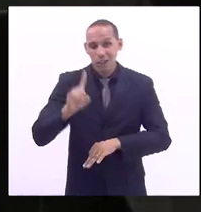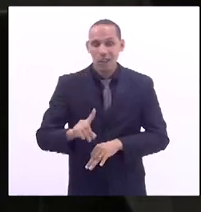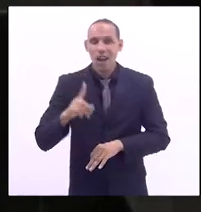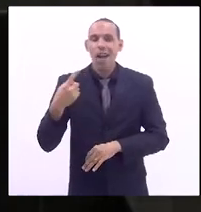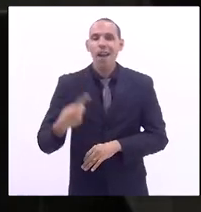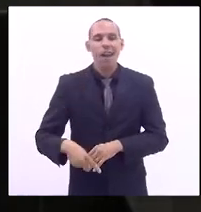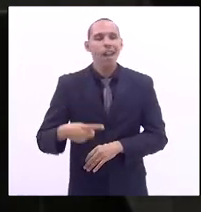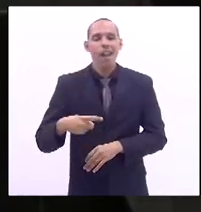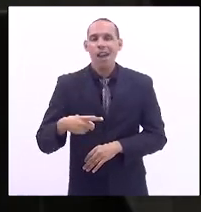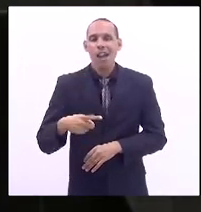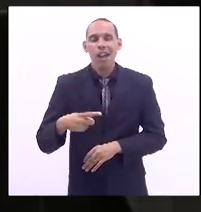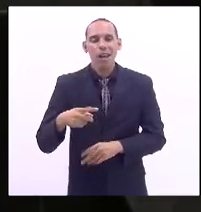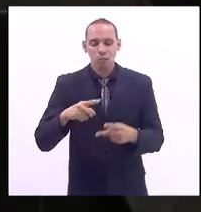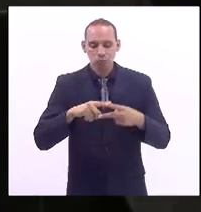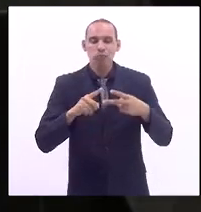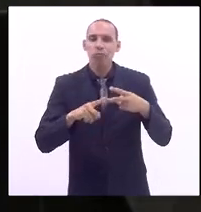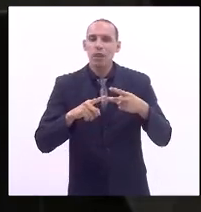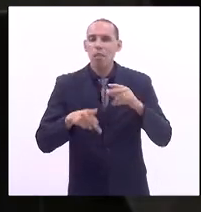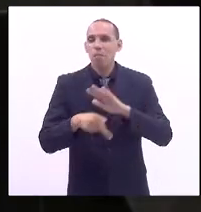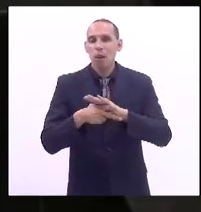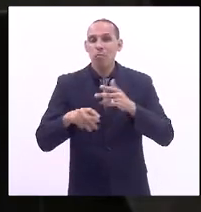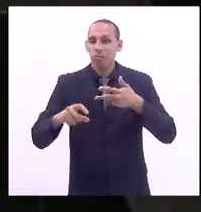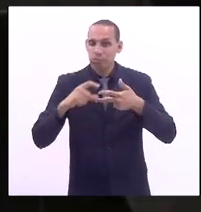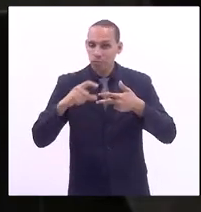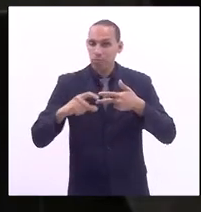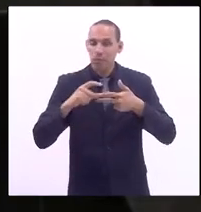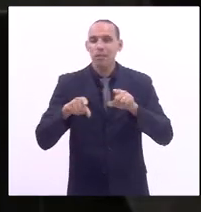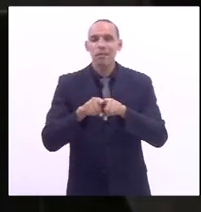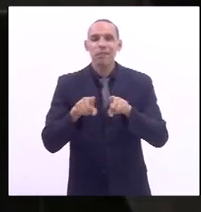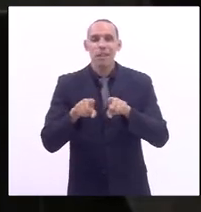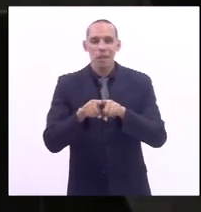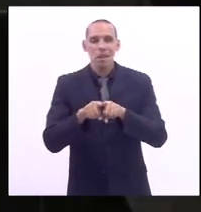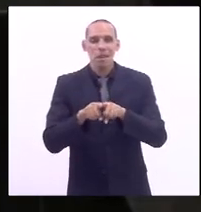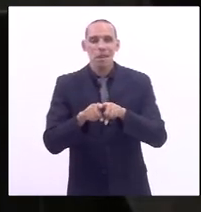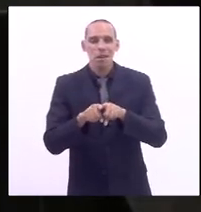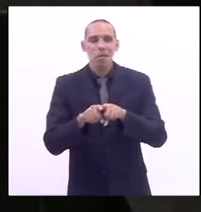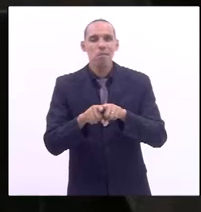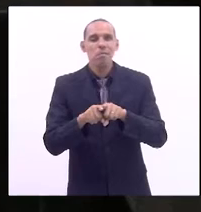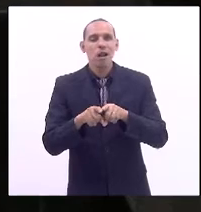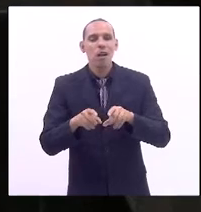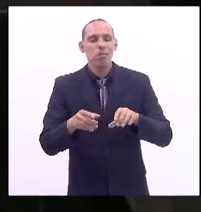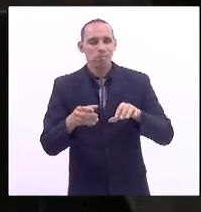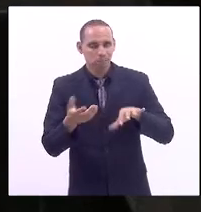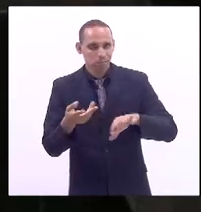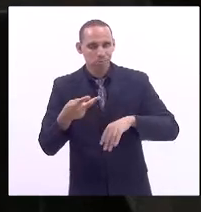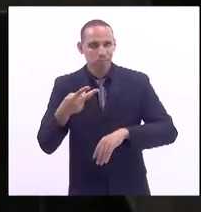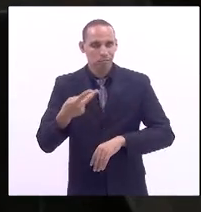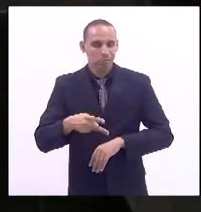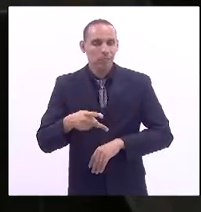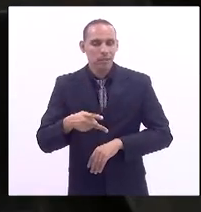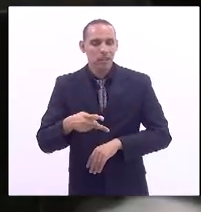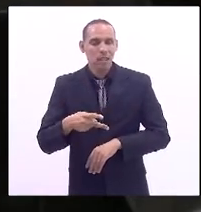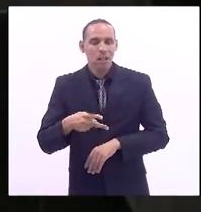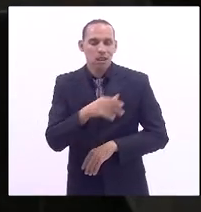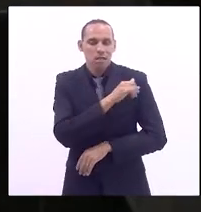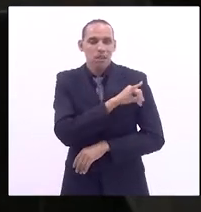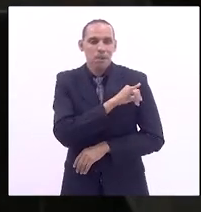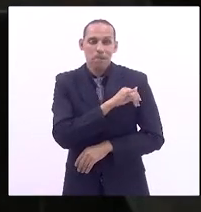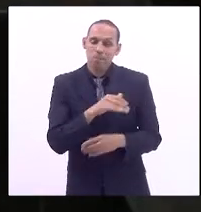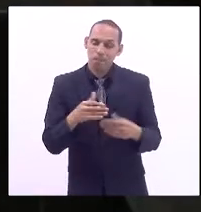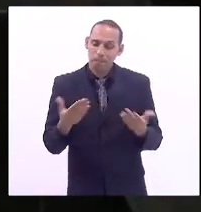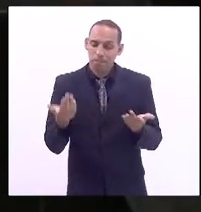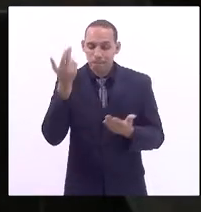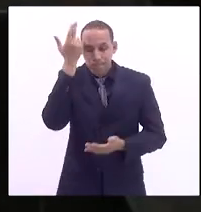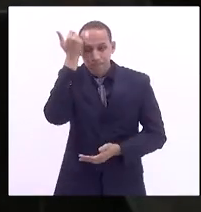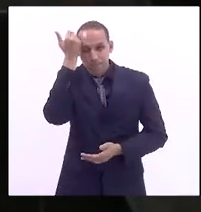a atribuição dupla do executivo e do Parlamento do Carioca assim posto Deputado